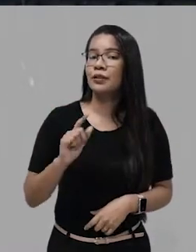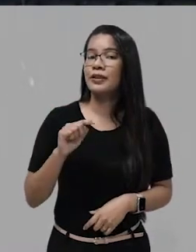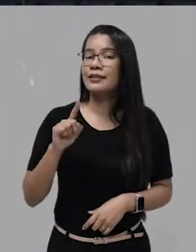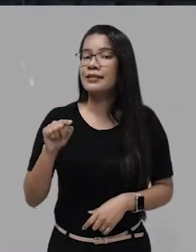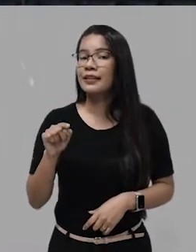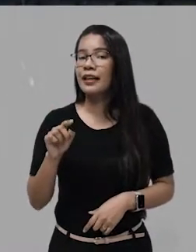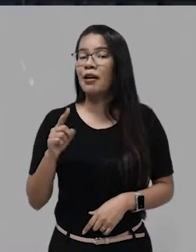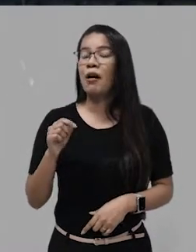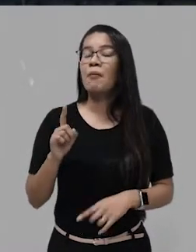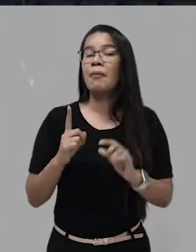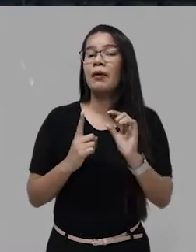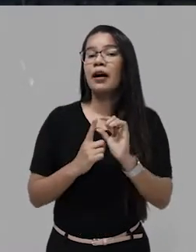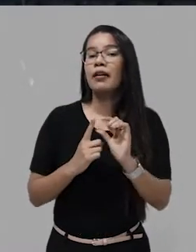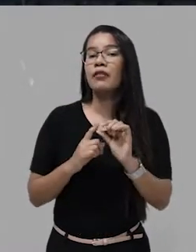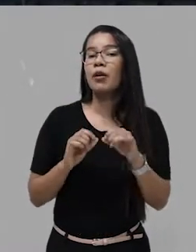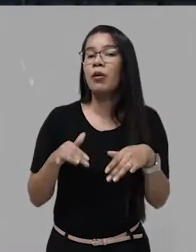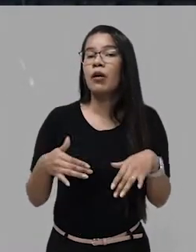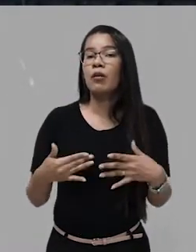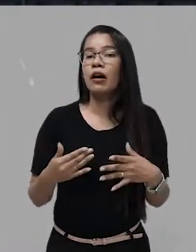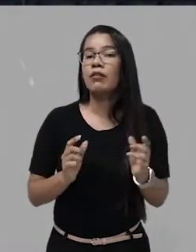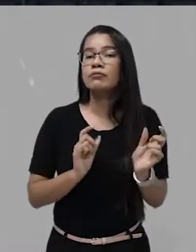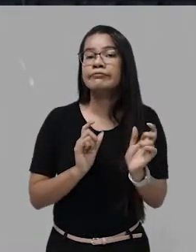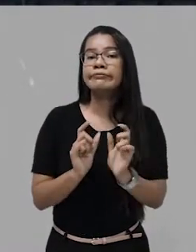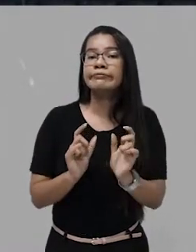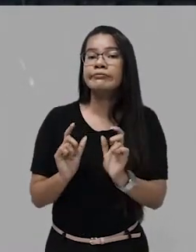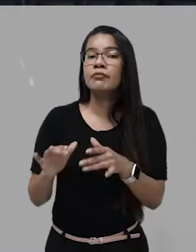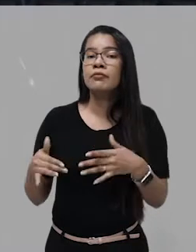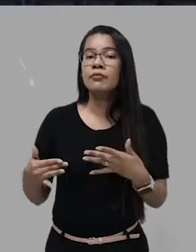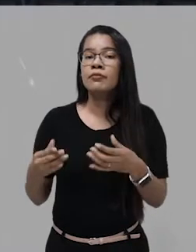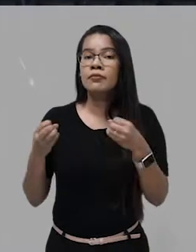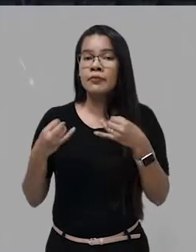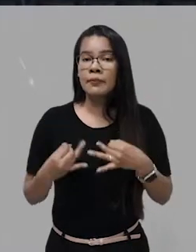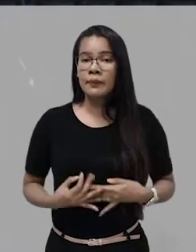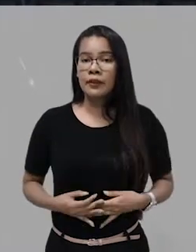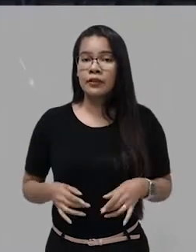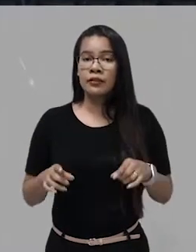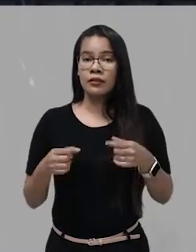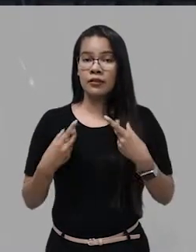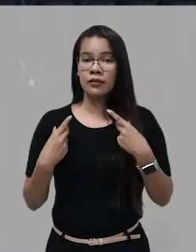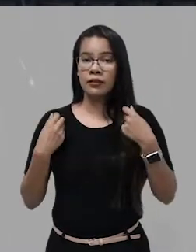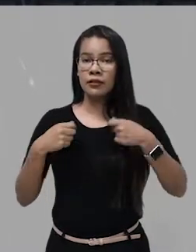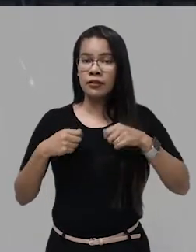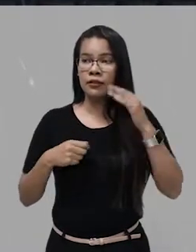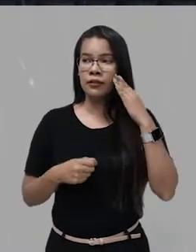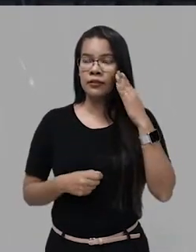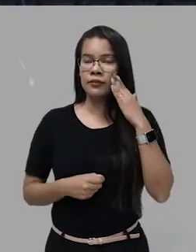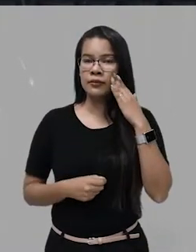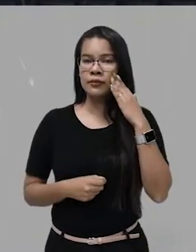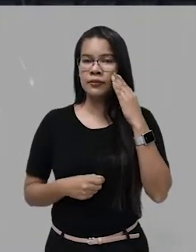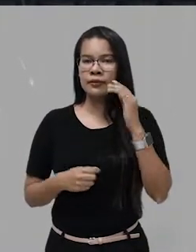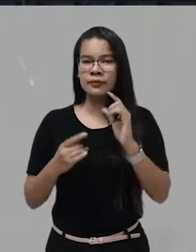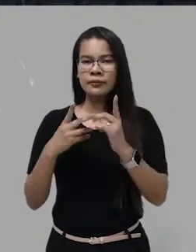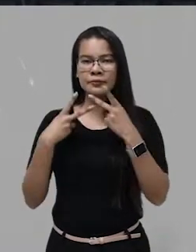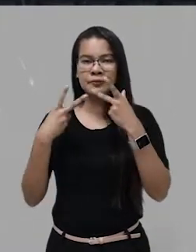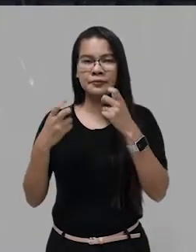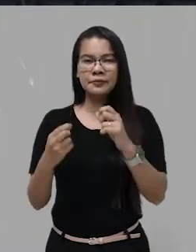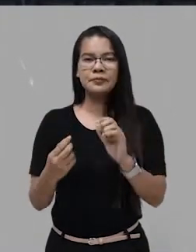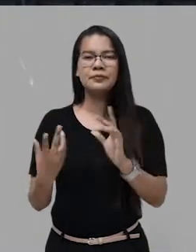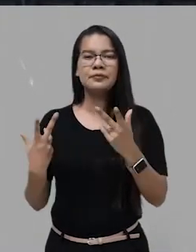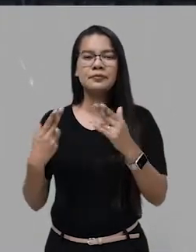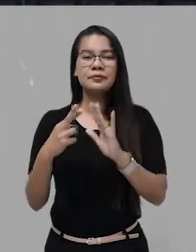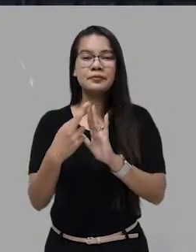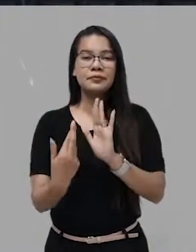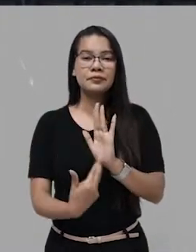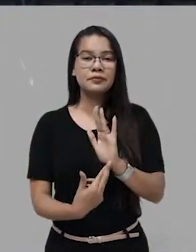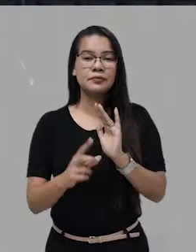palavra oxítona, paroxítona, proparoxítona e tentem identificar a mesma regra nas demais